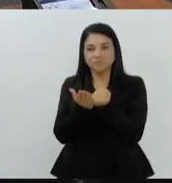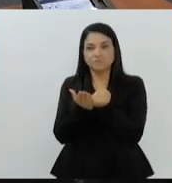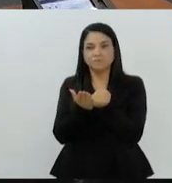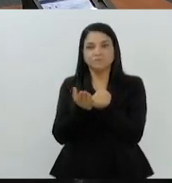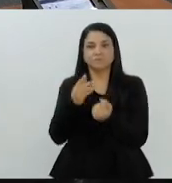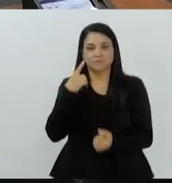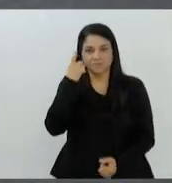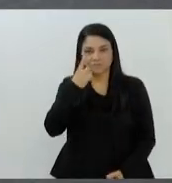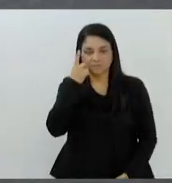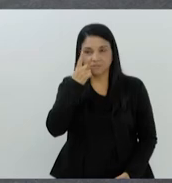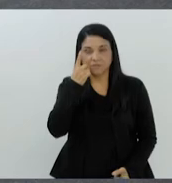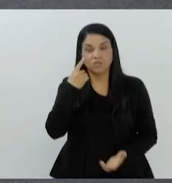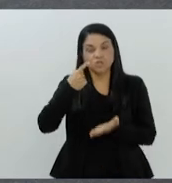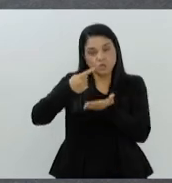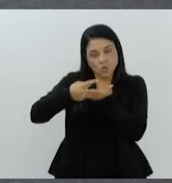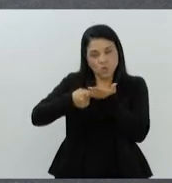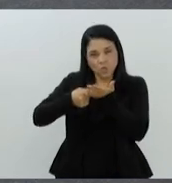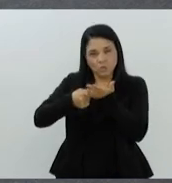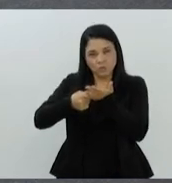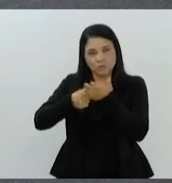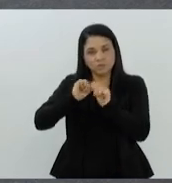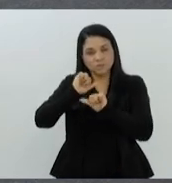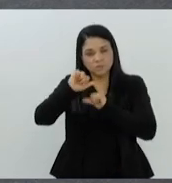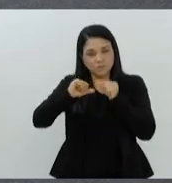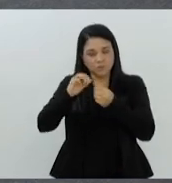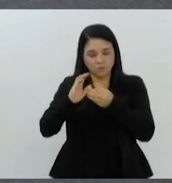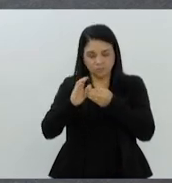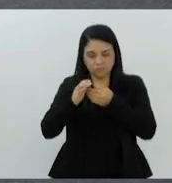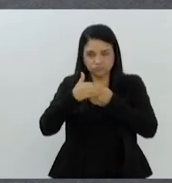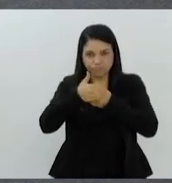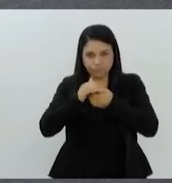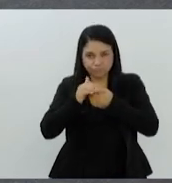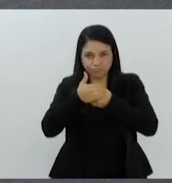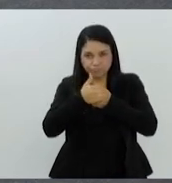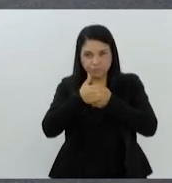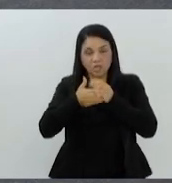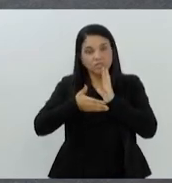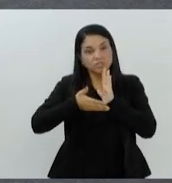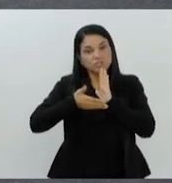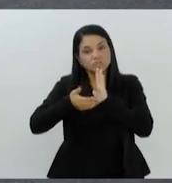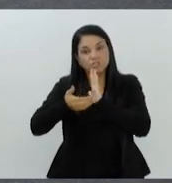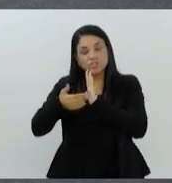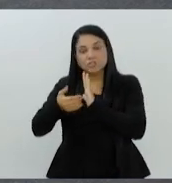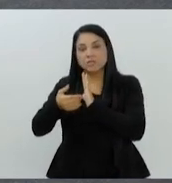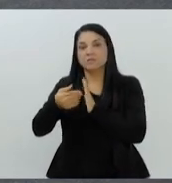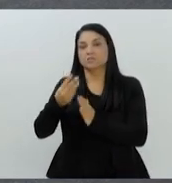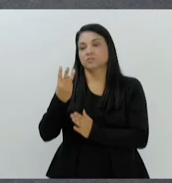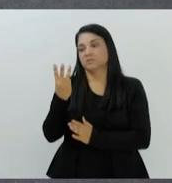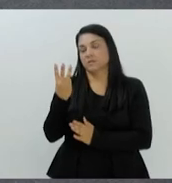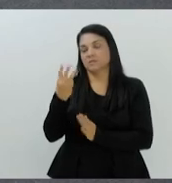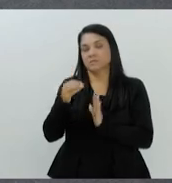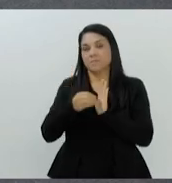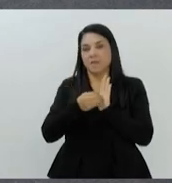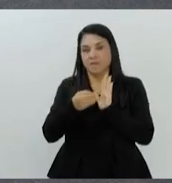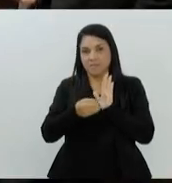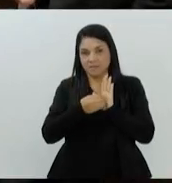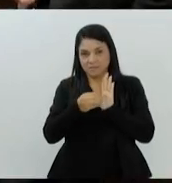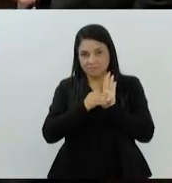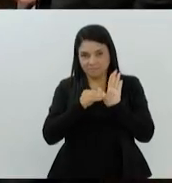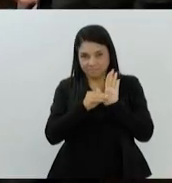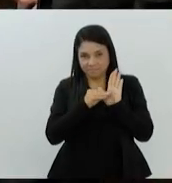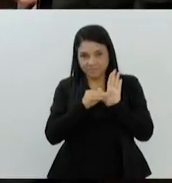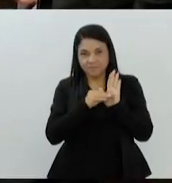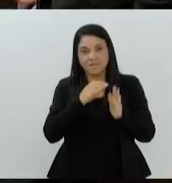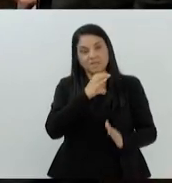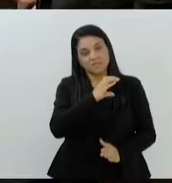o que a gente combinou é que se alterar o termo acolhimento institucional, a gente retira as 3 emendas. E aí a CCJ refaz